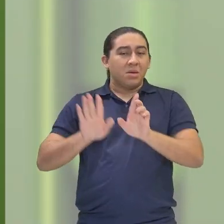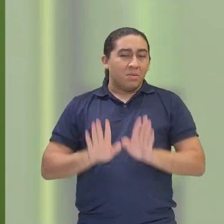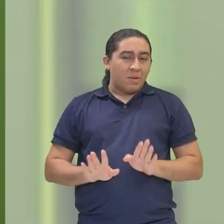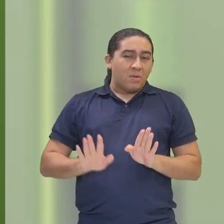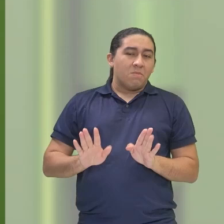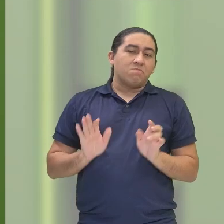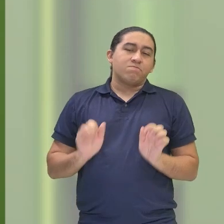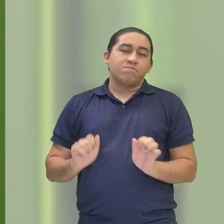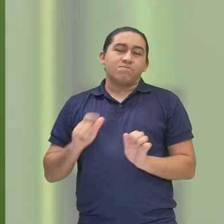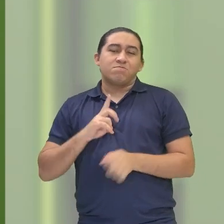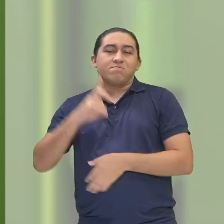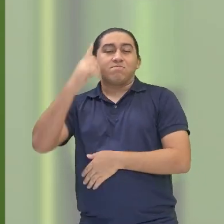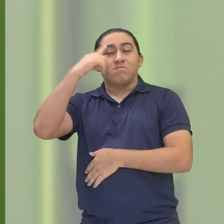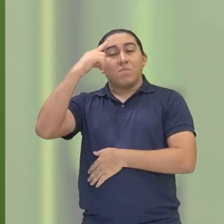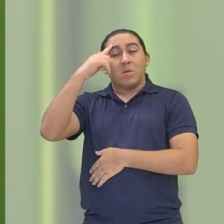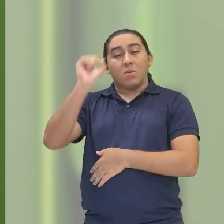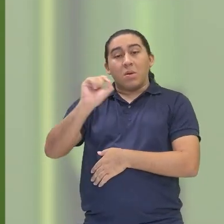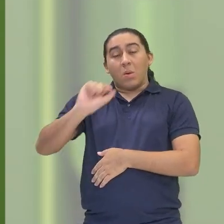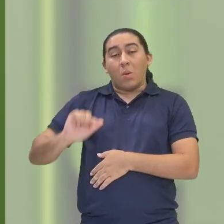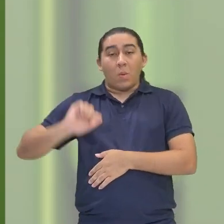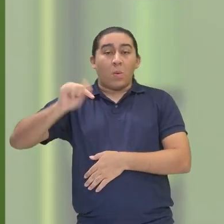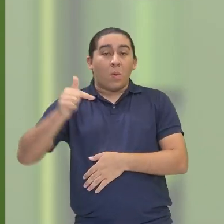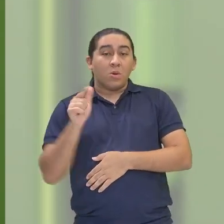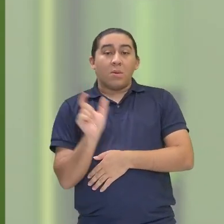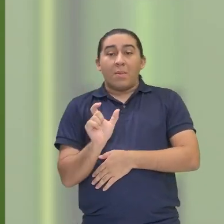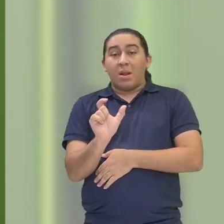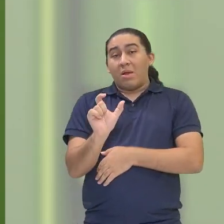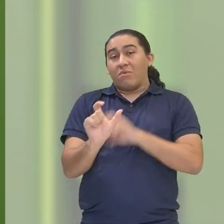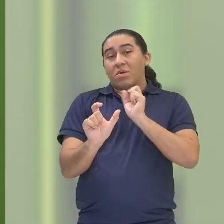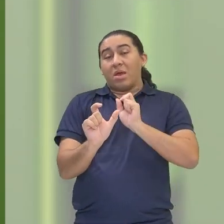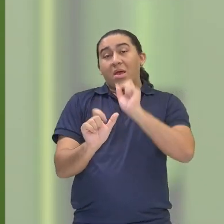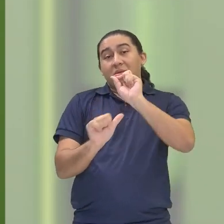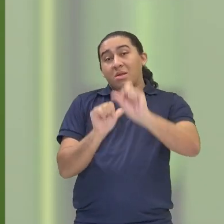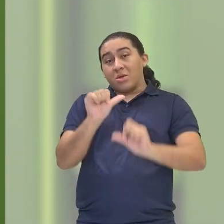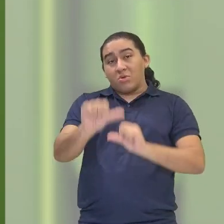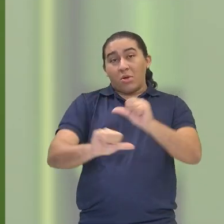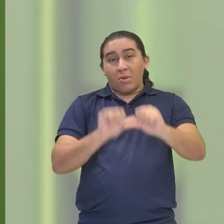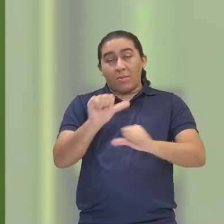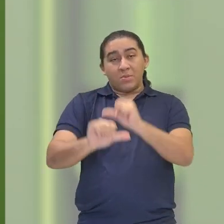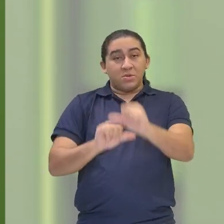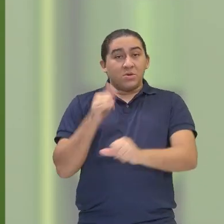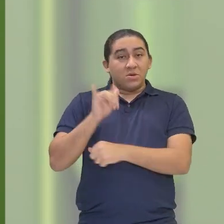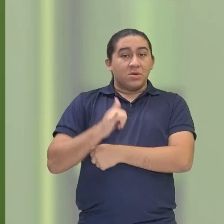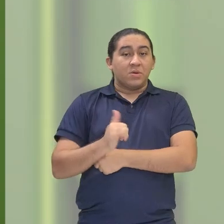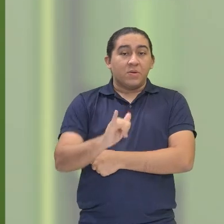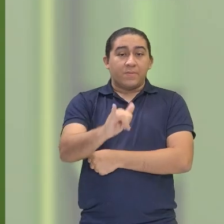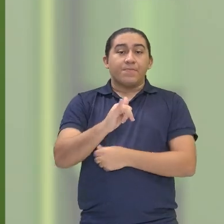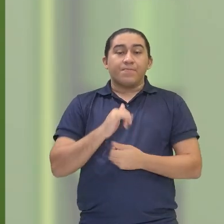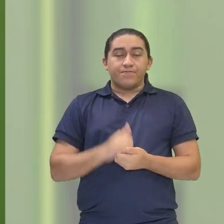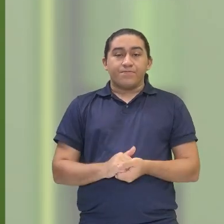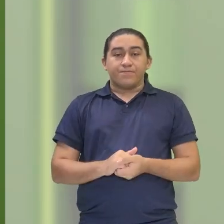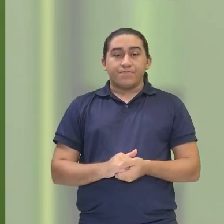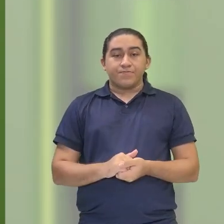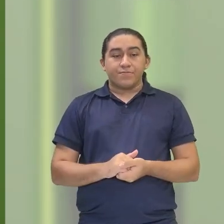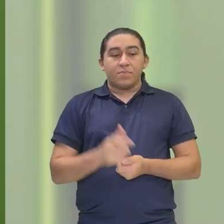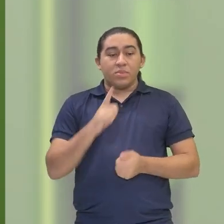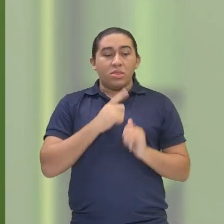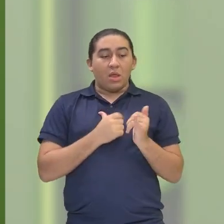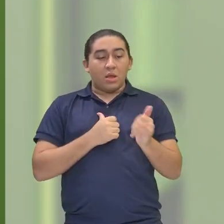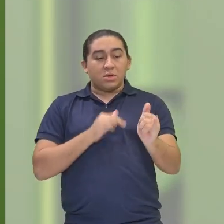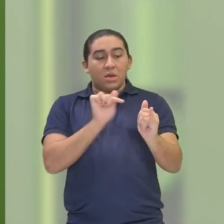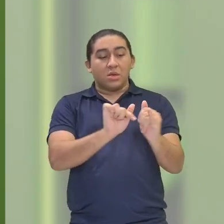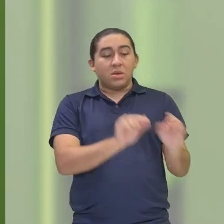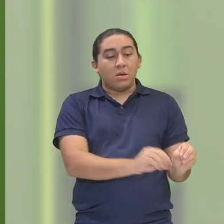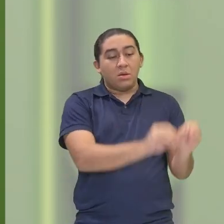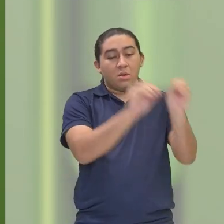estar falando também da palavra em transformação de energia. Pega uma energia de uma modalidade e